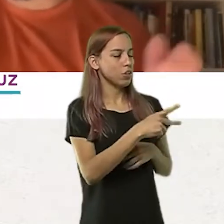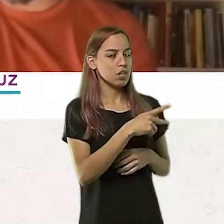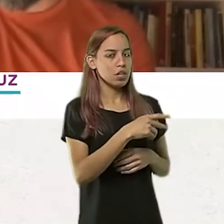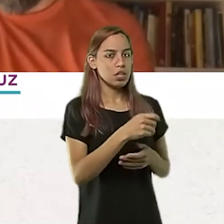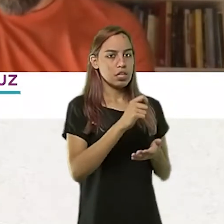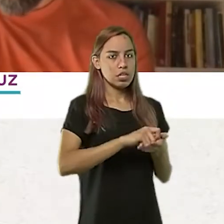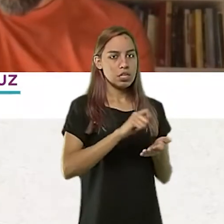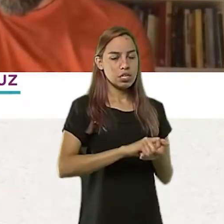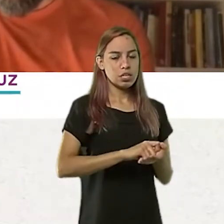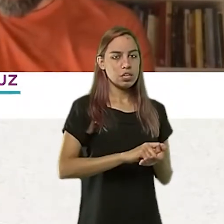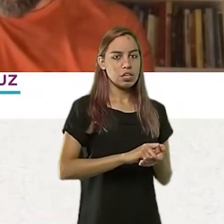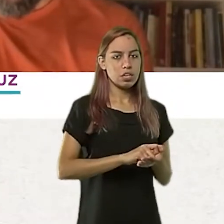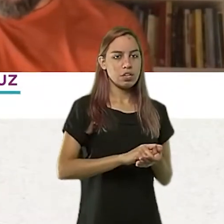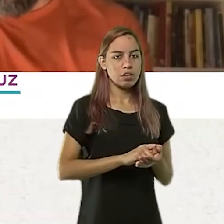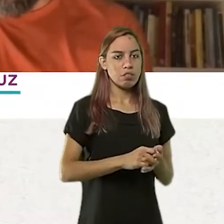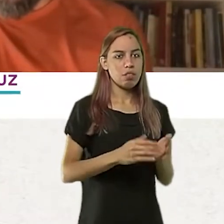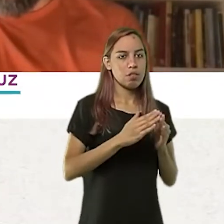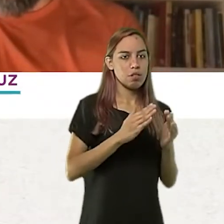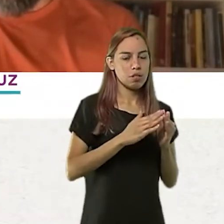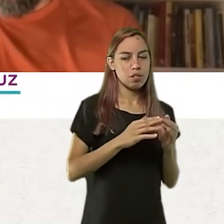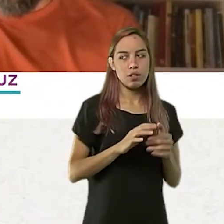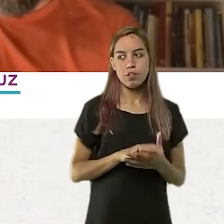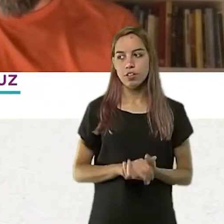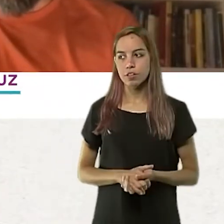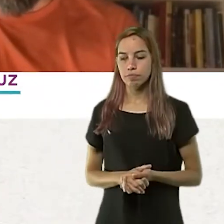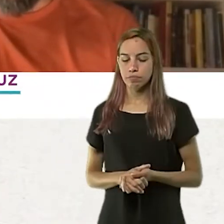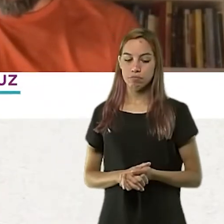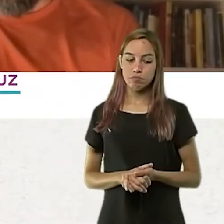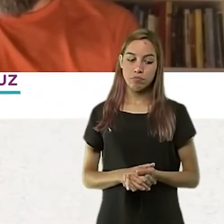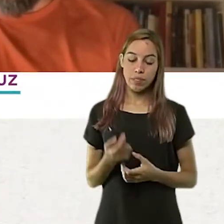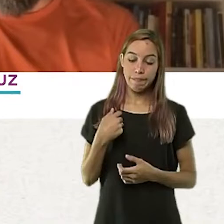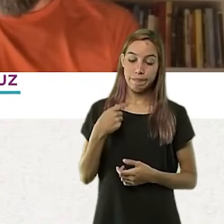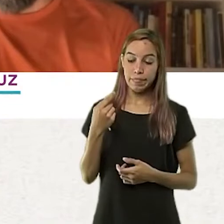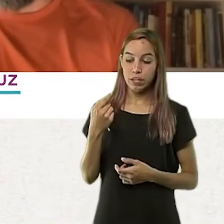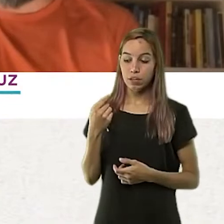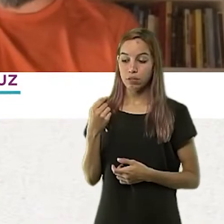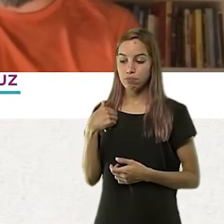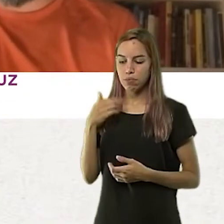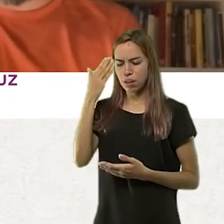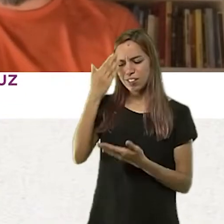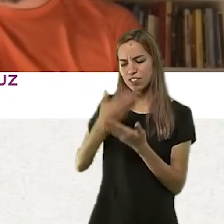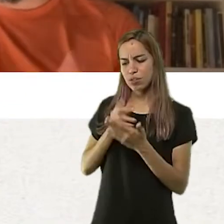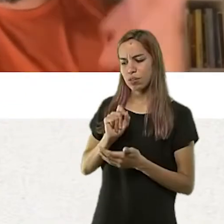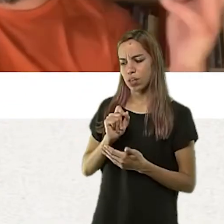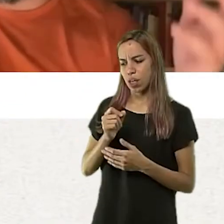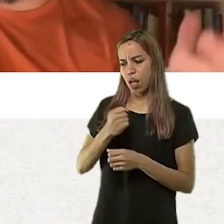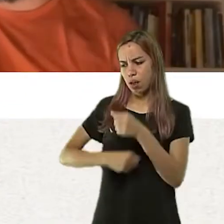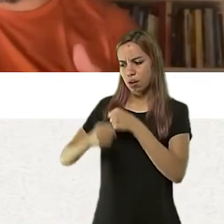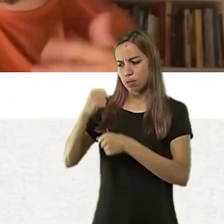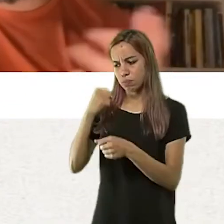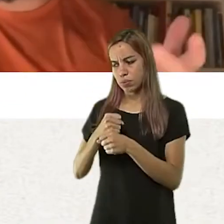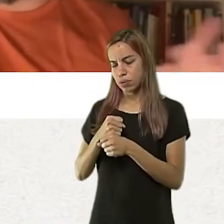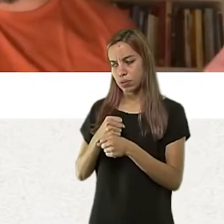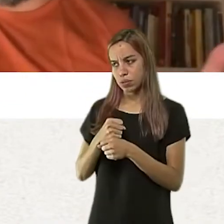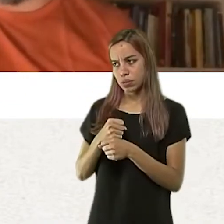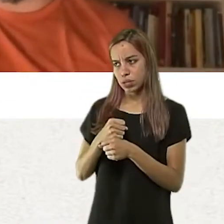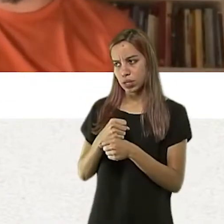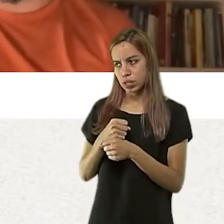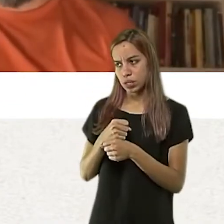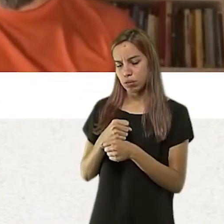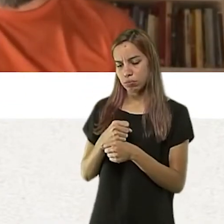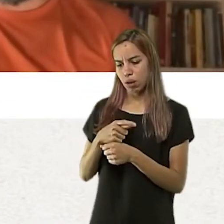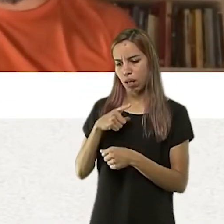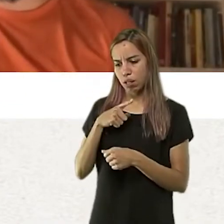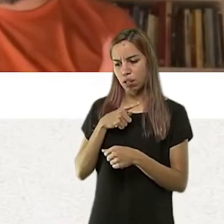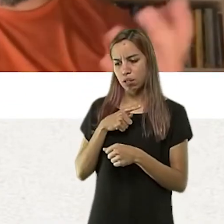Aí há creio que já no ano passado, a Doméstica, que é uma plataforma de cursos